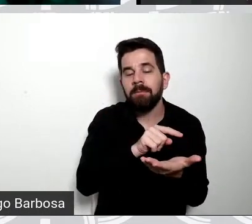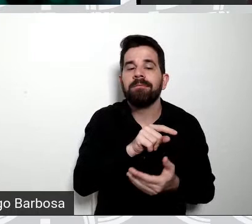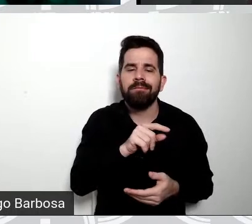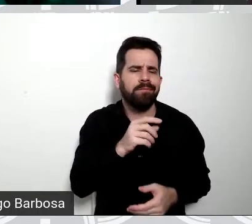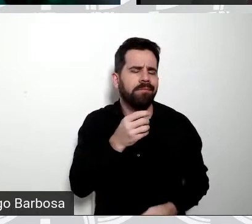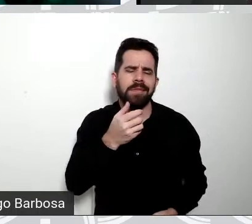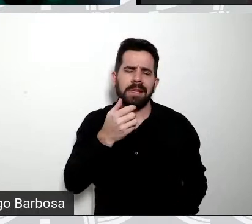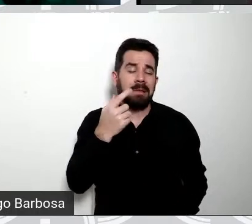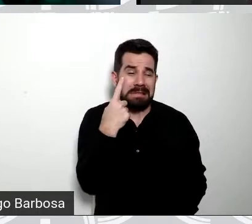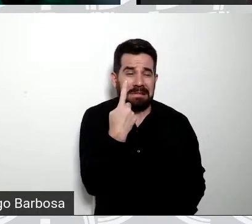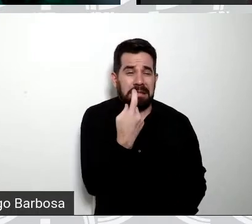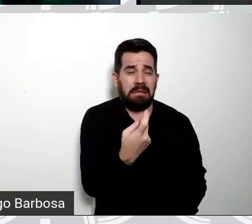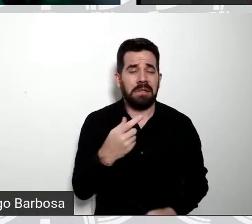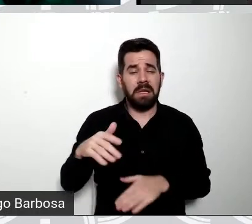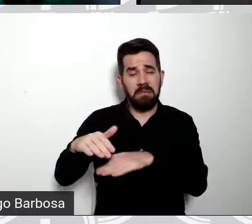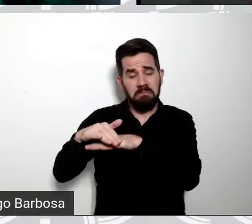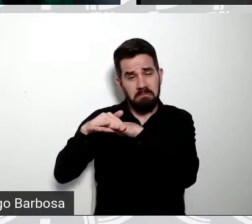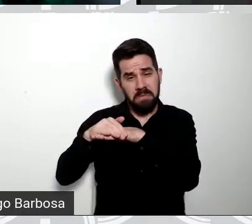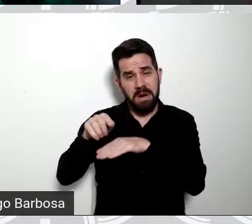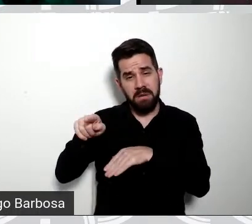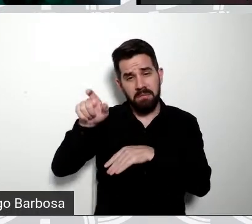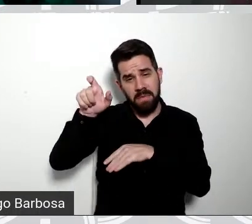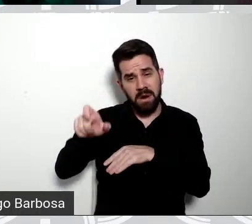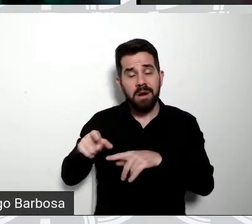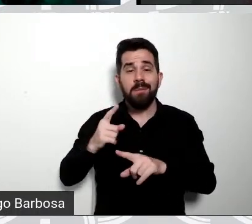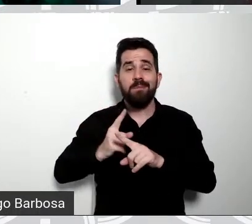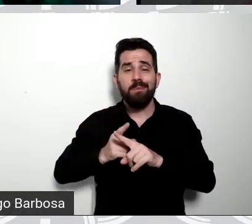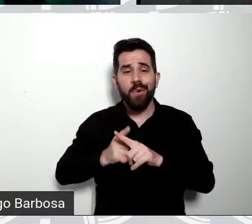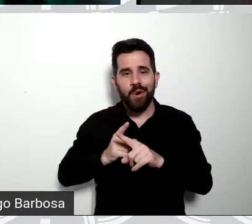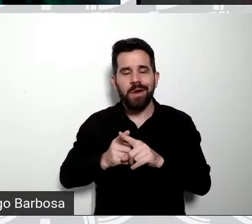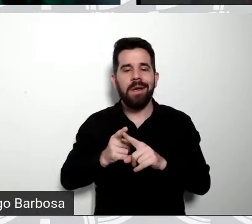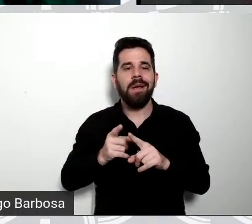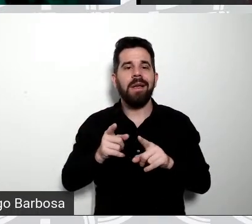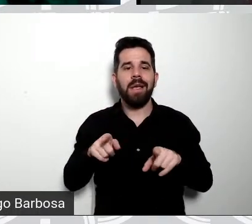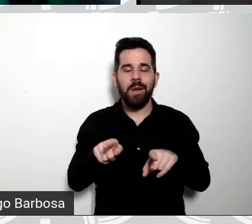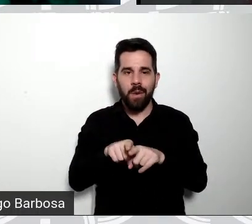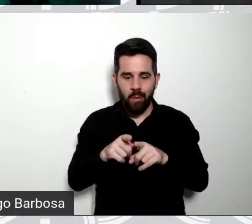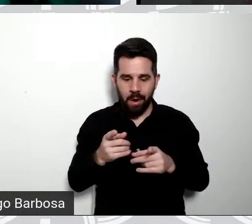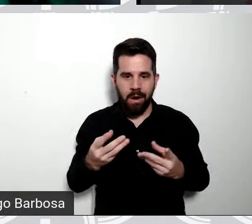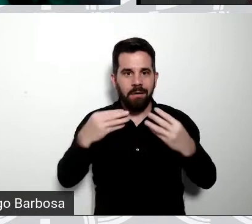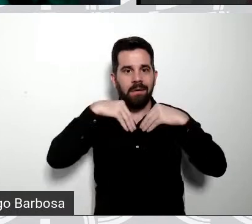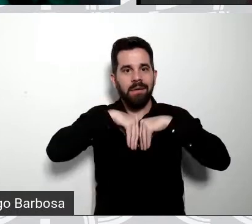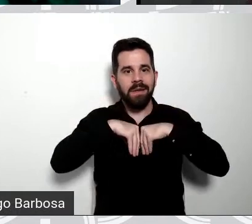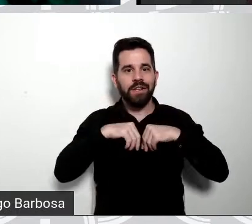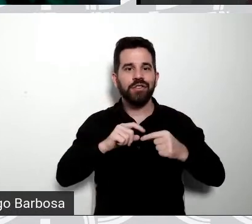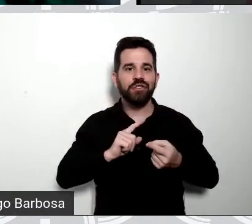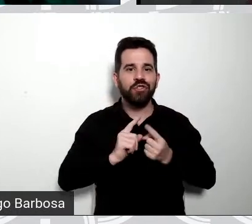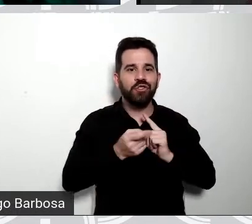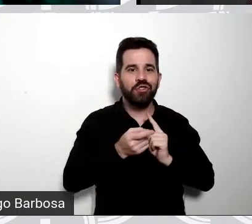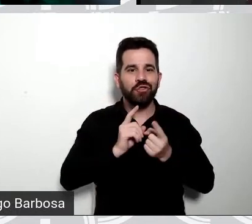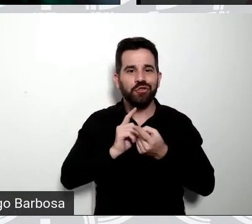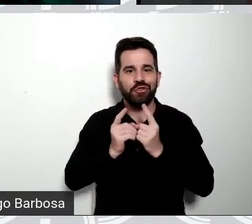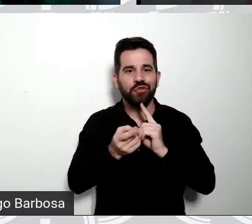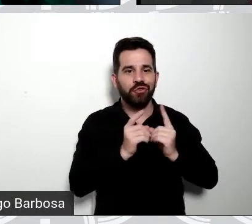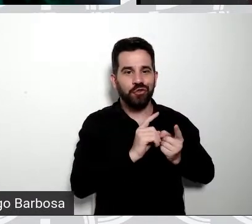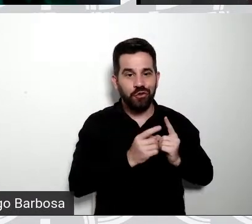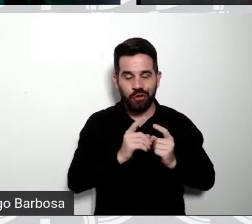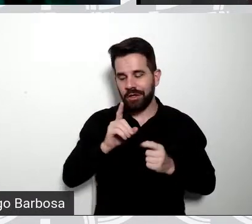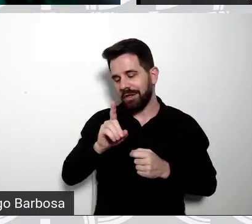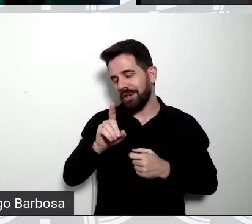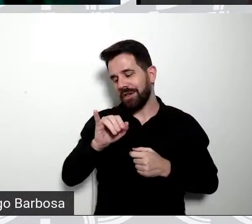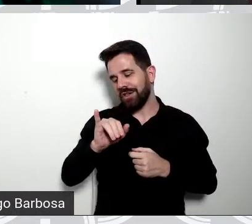também traz esse ponto de vista dialético, né? Dessa autoinclusão do sujeito no seu